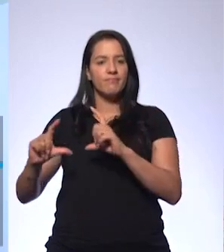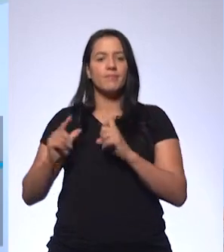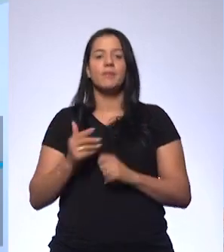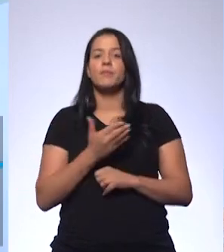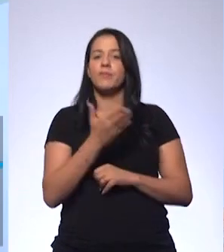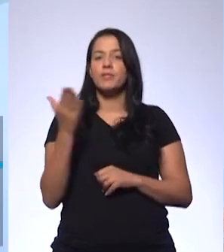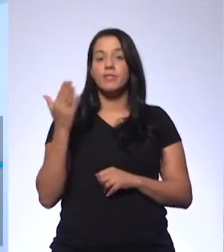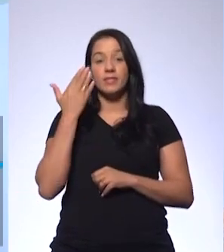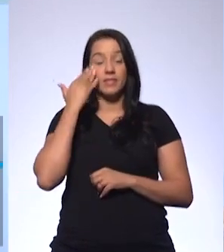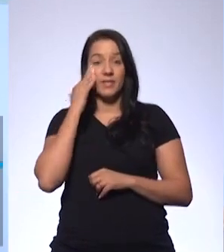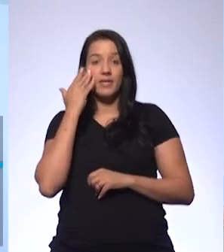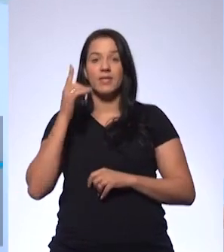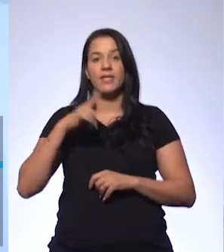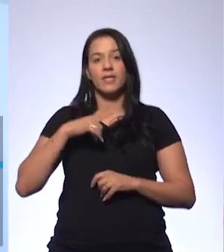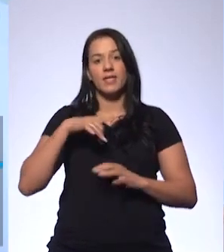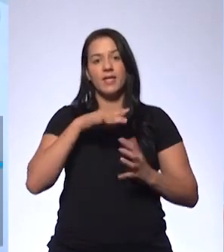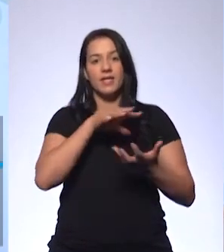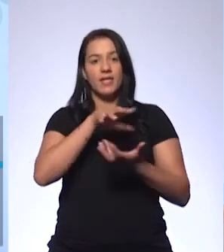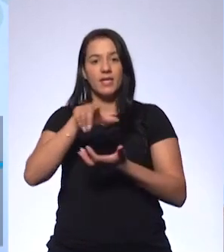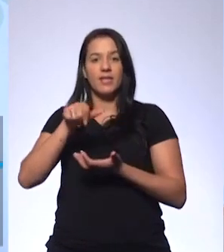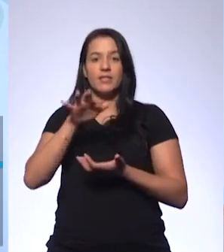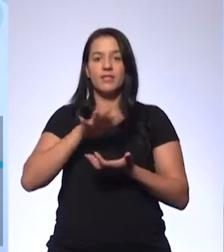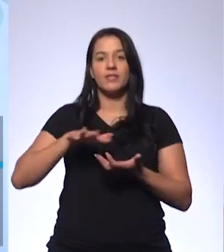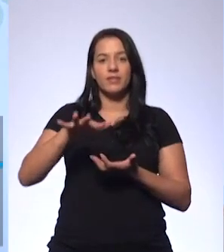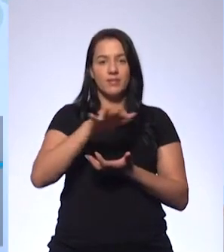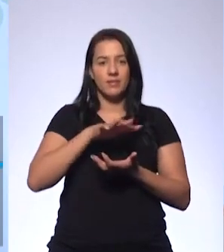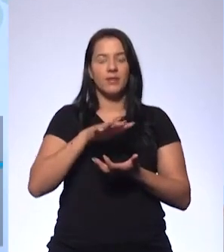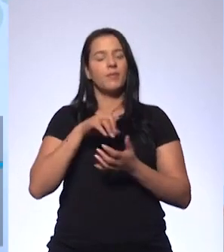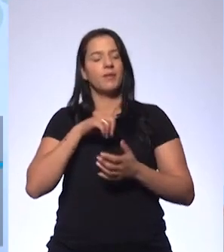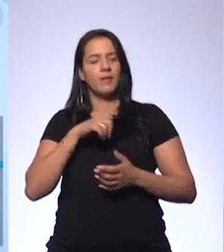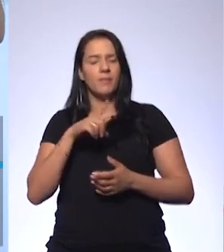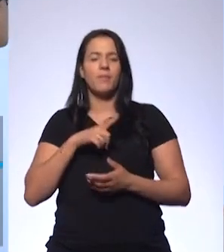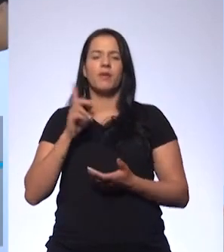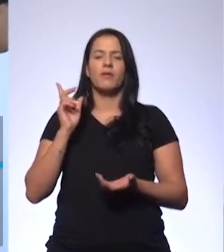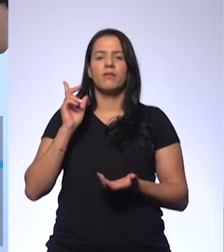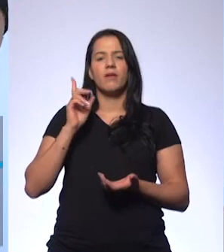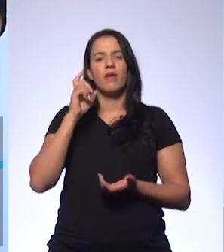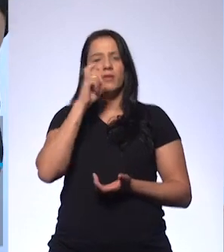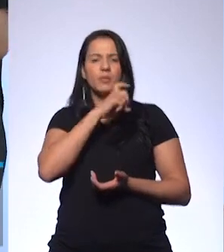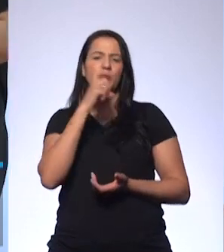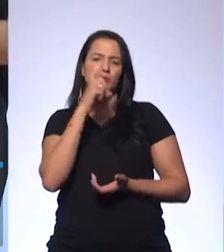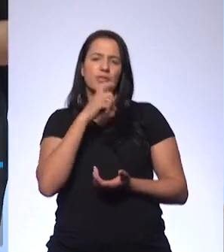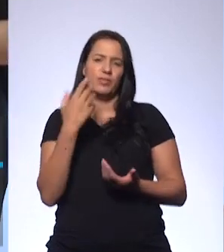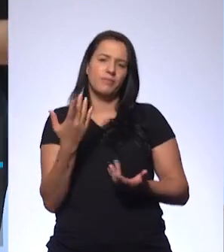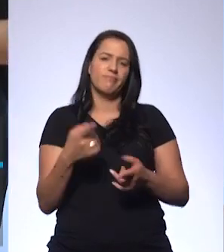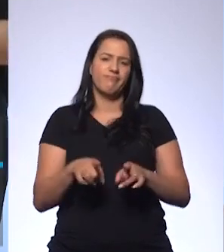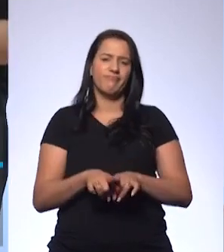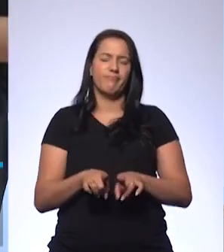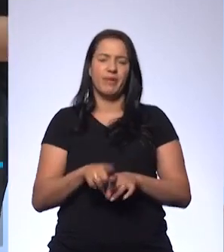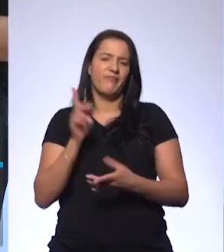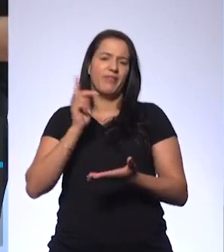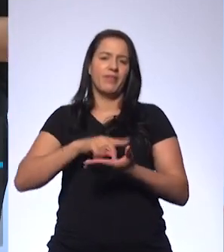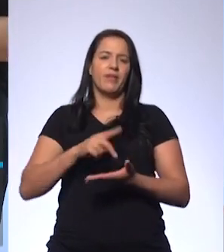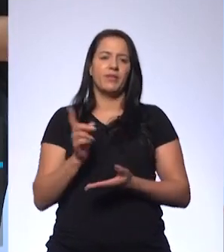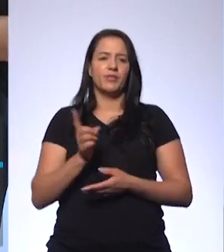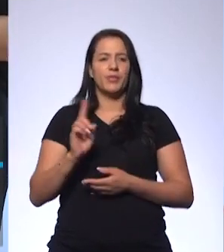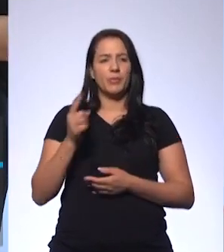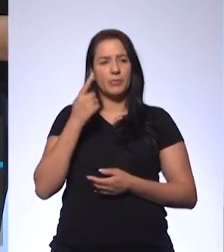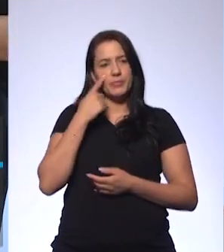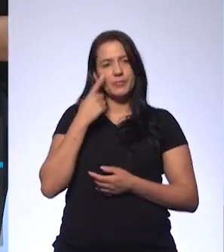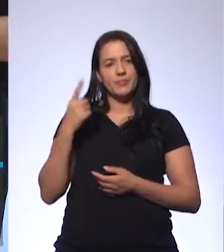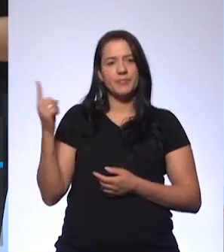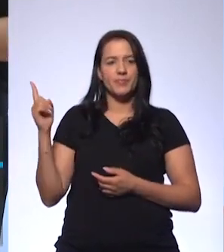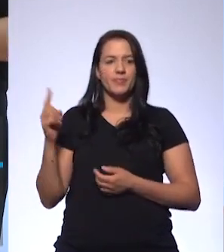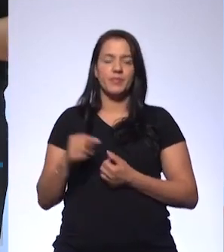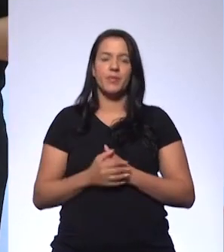que existem ecossistemas artificiais também. Né? Então, se a gente olhar aqui, por exemplo, para